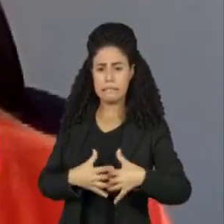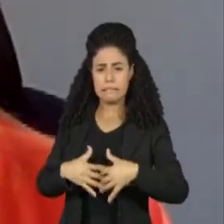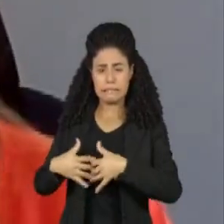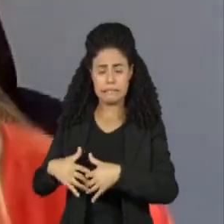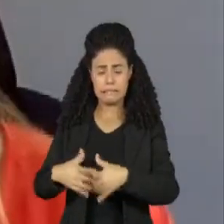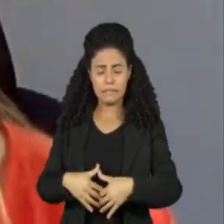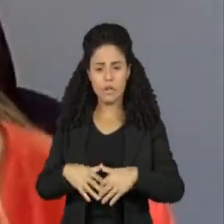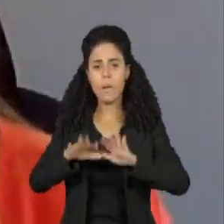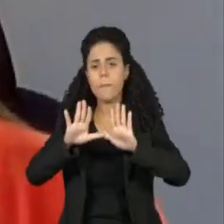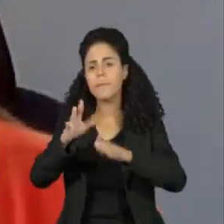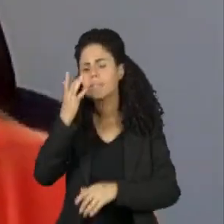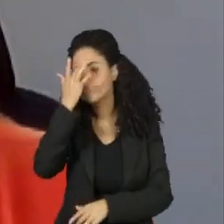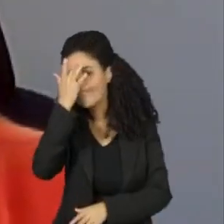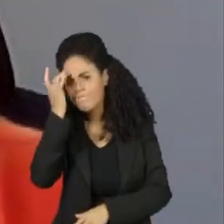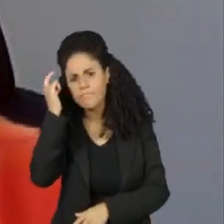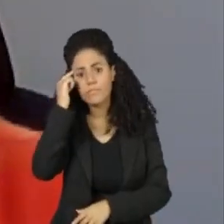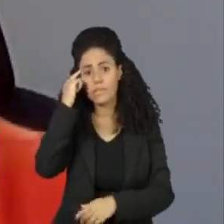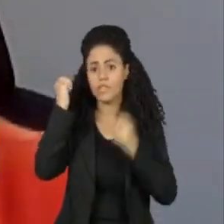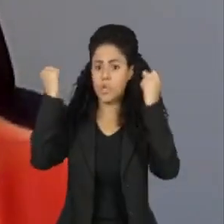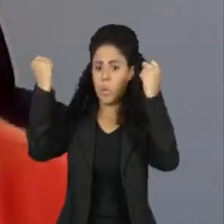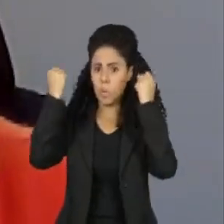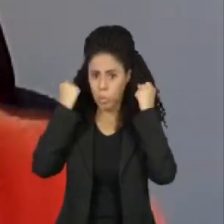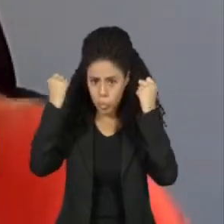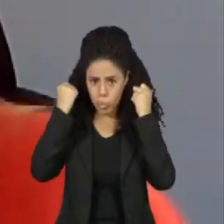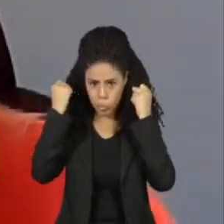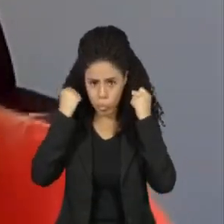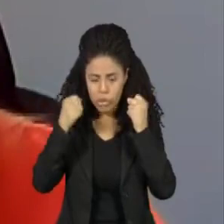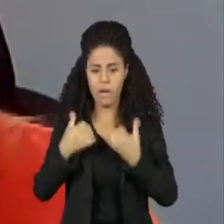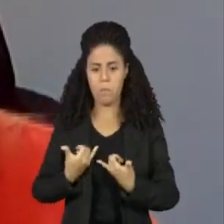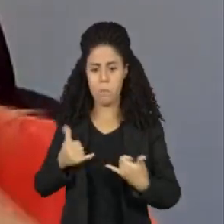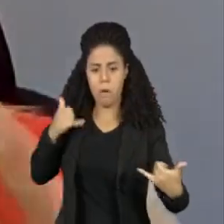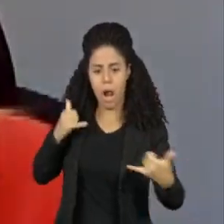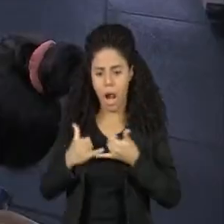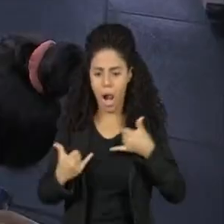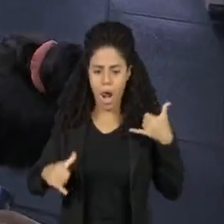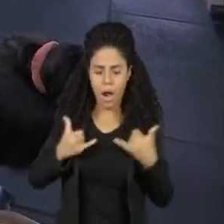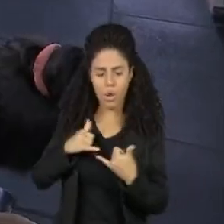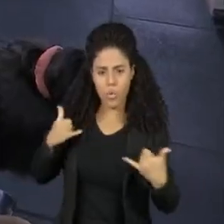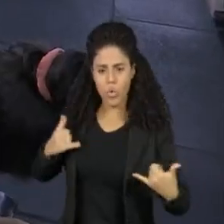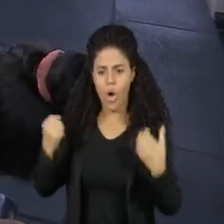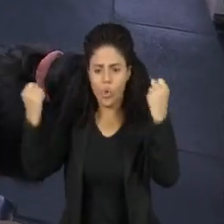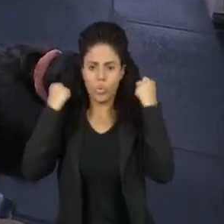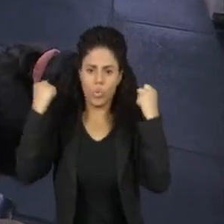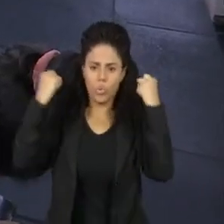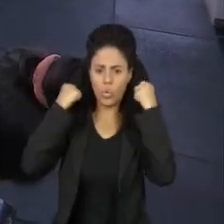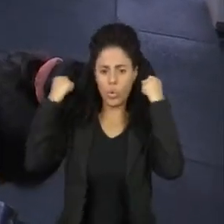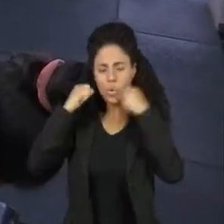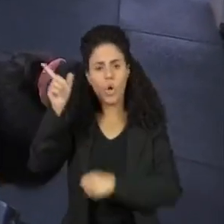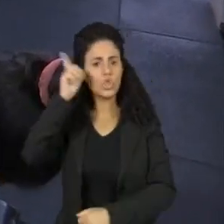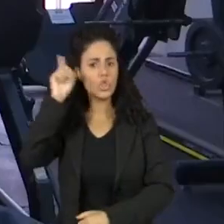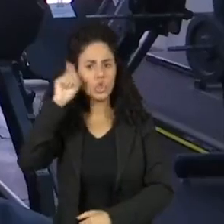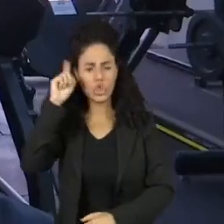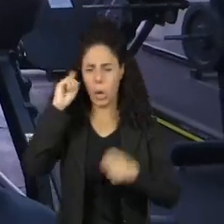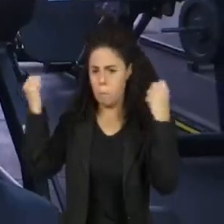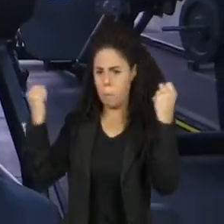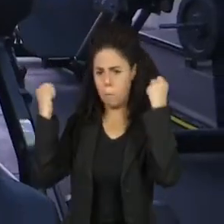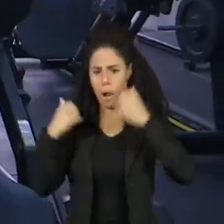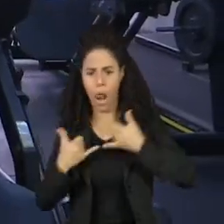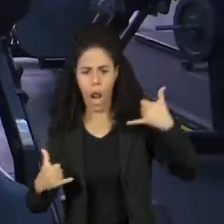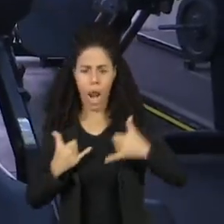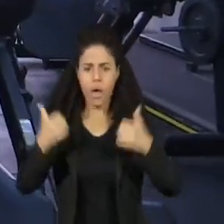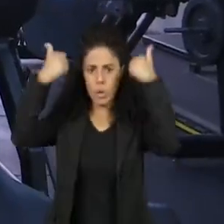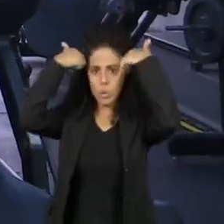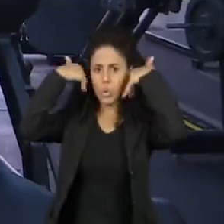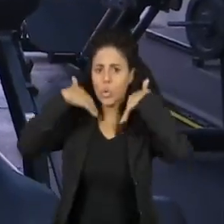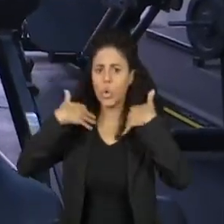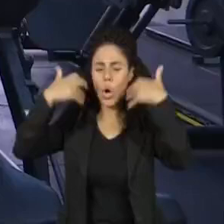si só, já gera um gasto calórico extra. Então, a gente vai fazer exercício, a gente vai gastar mais calorias durante o exercício. E o exercício